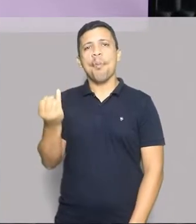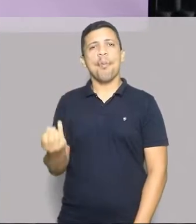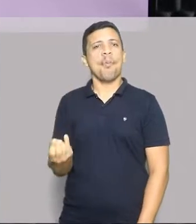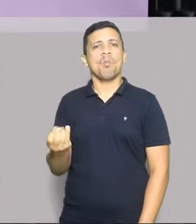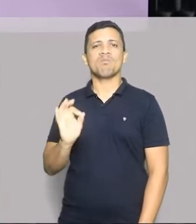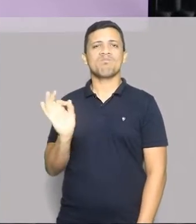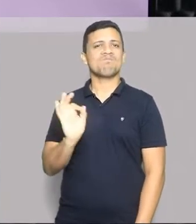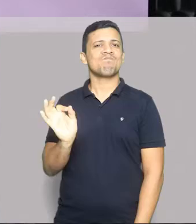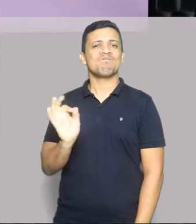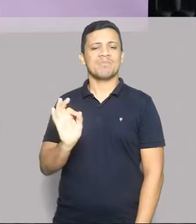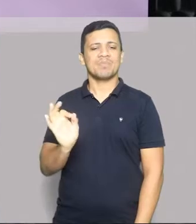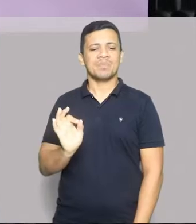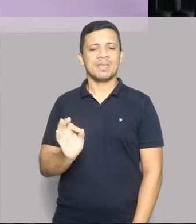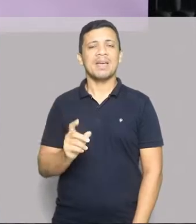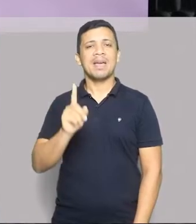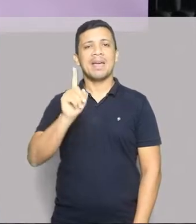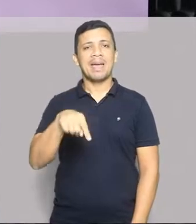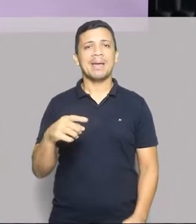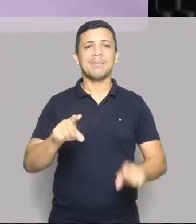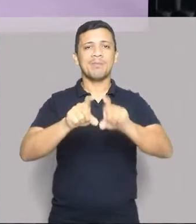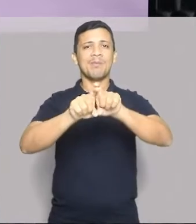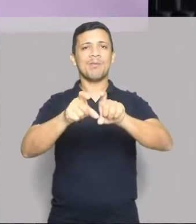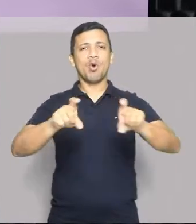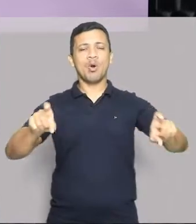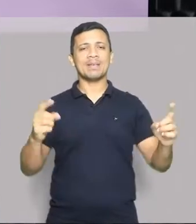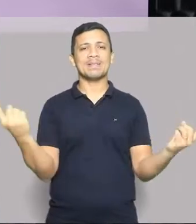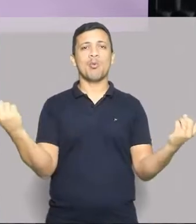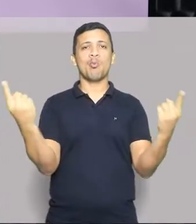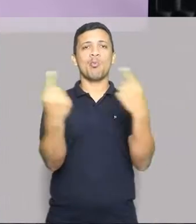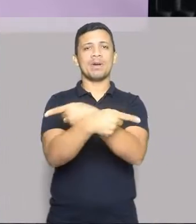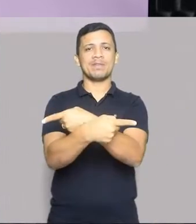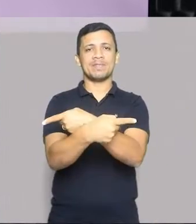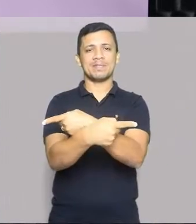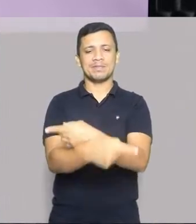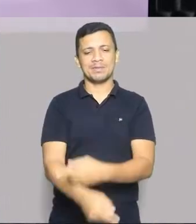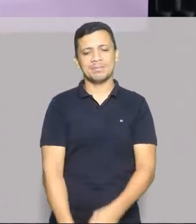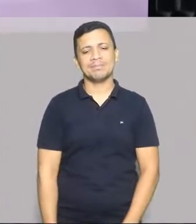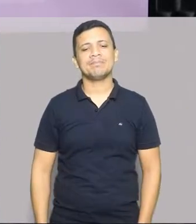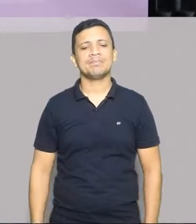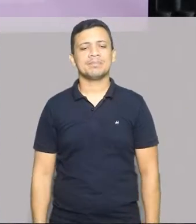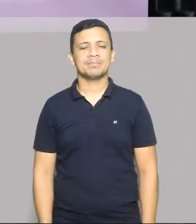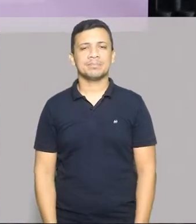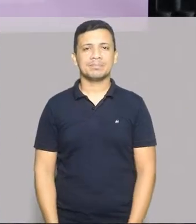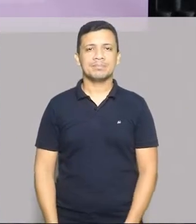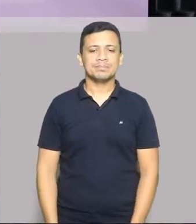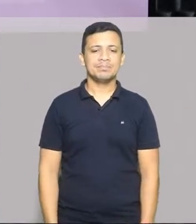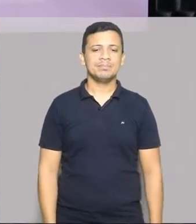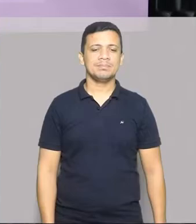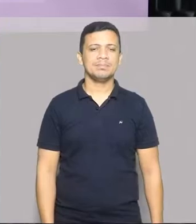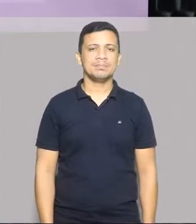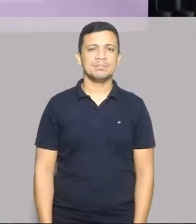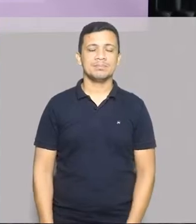oração adversativa, muito fácil de ser identificada.